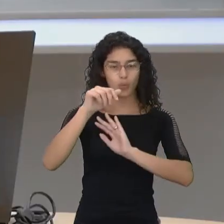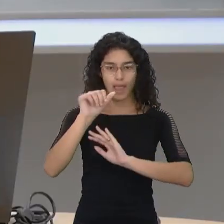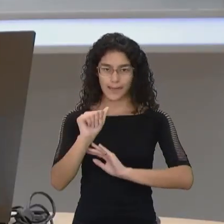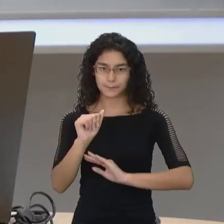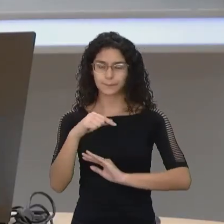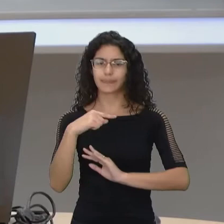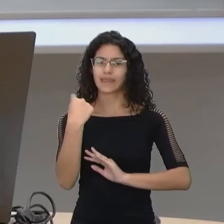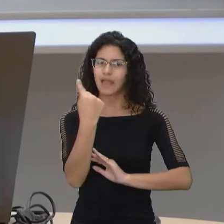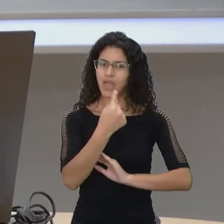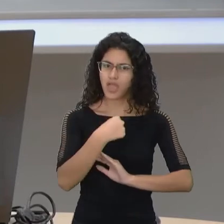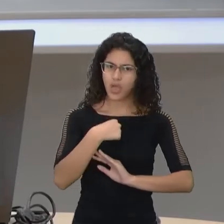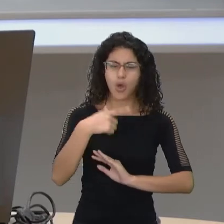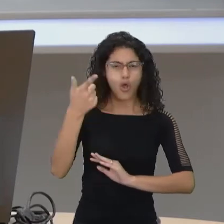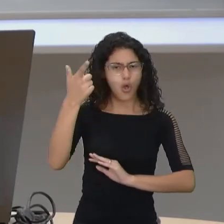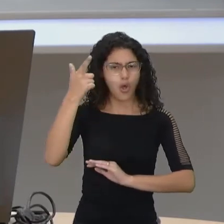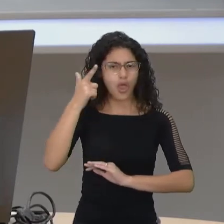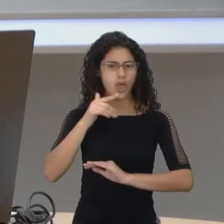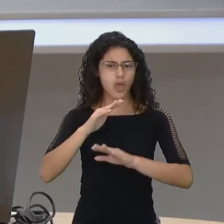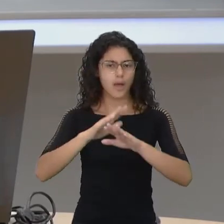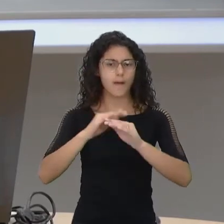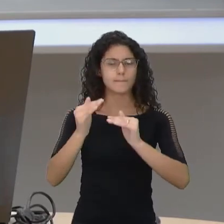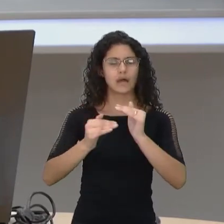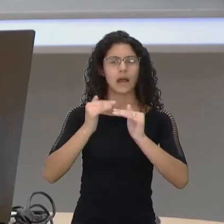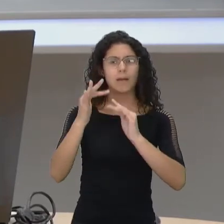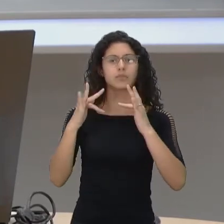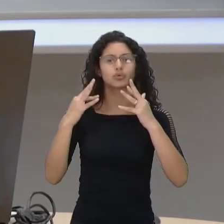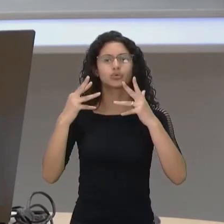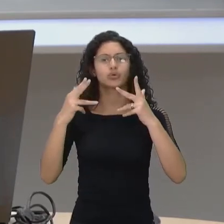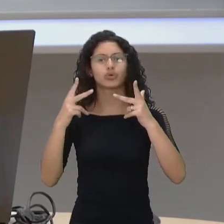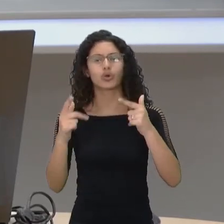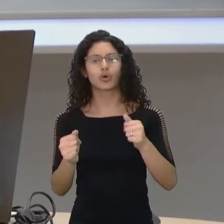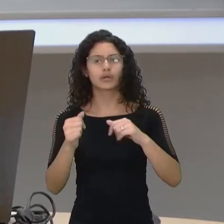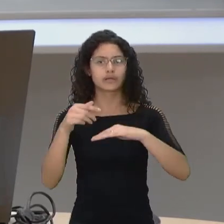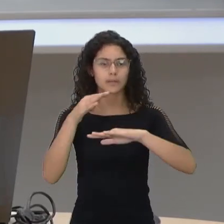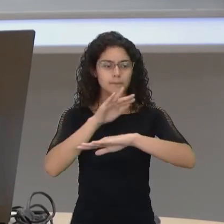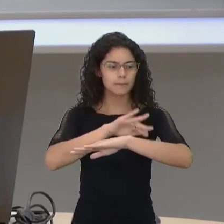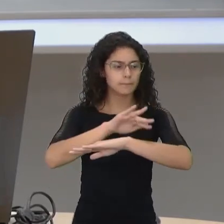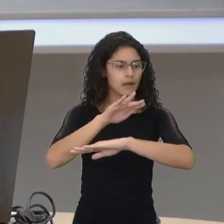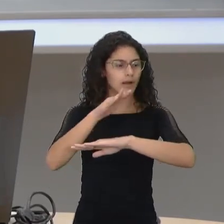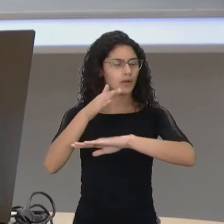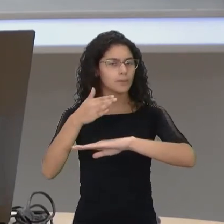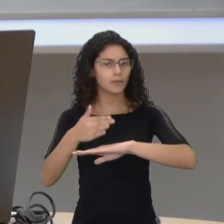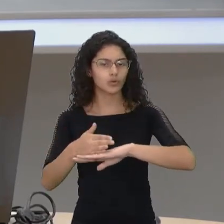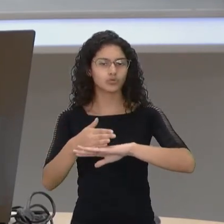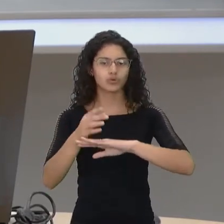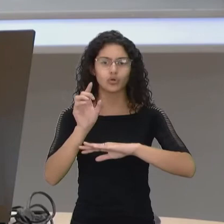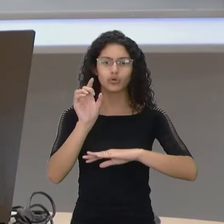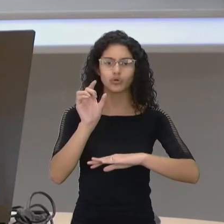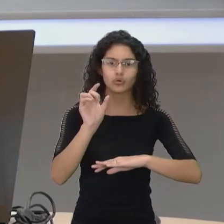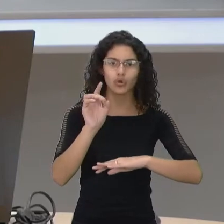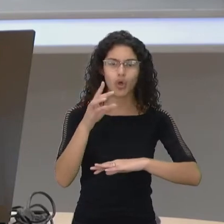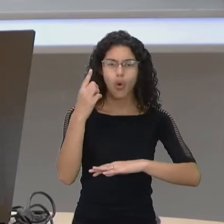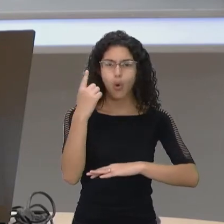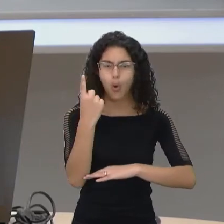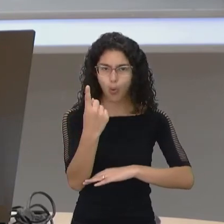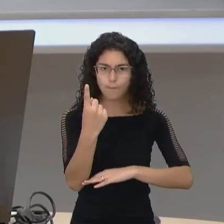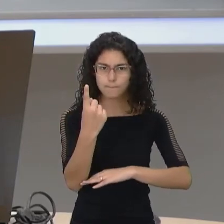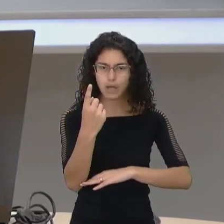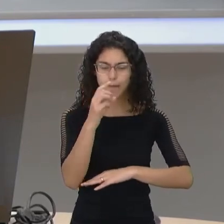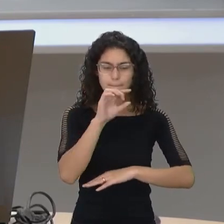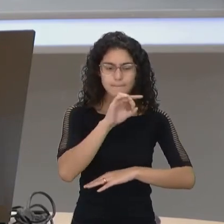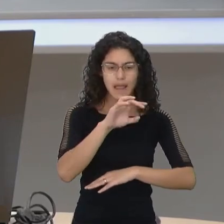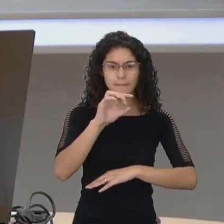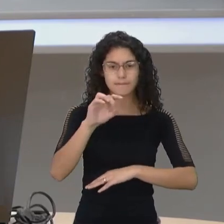eu consigo passar por todas as pontes apenas uma vez